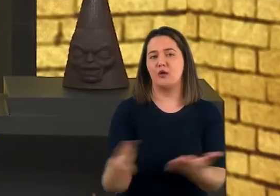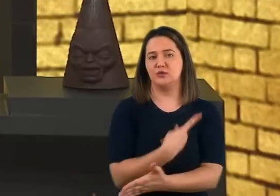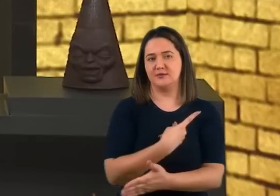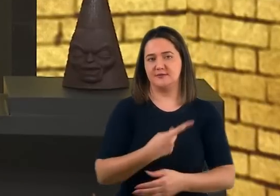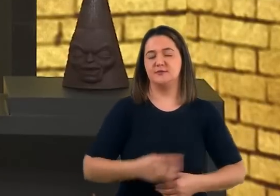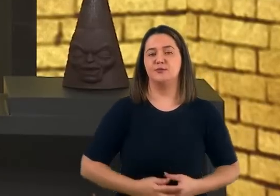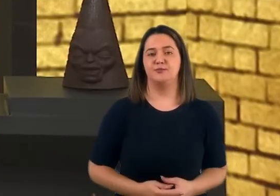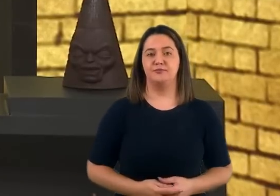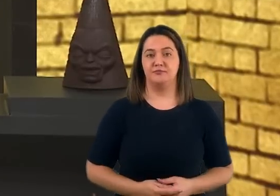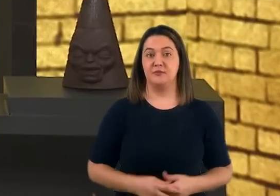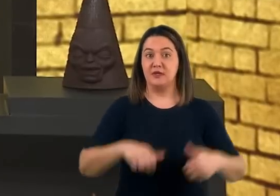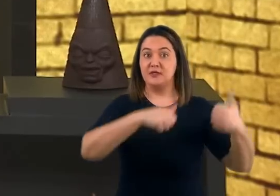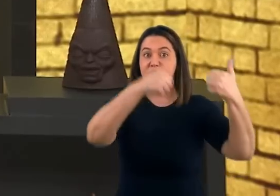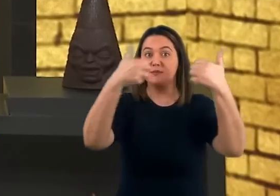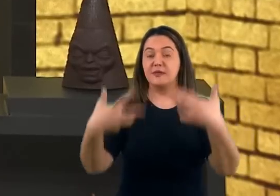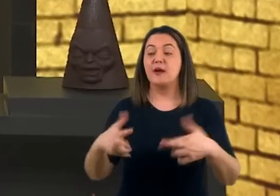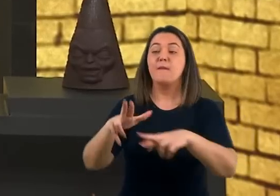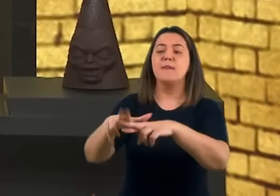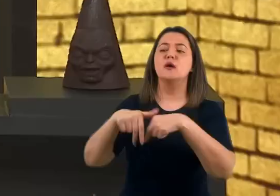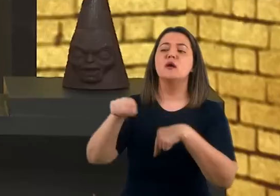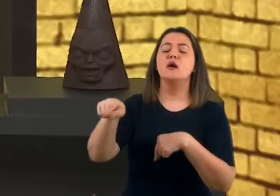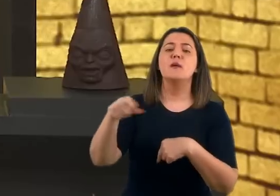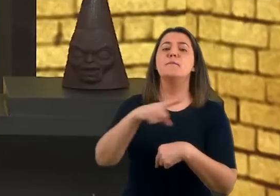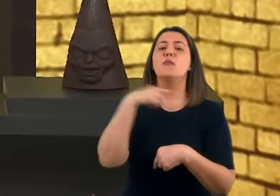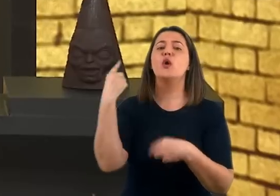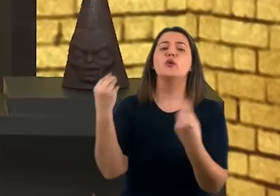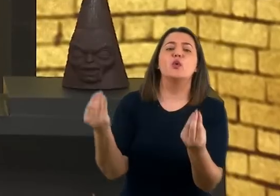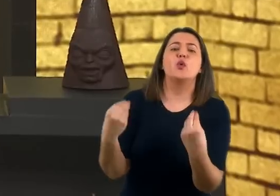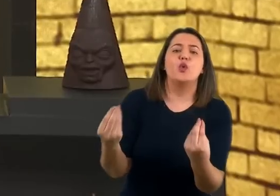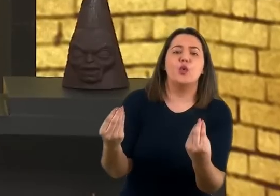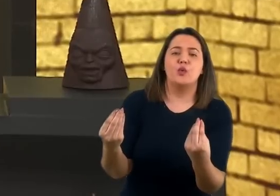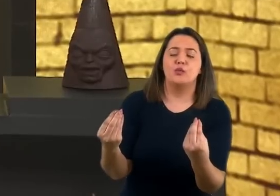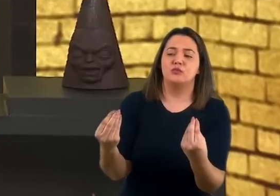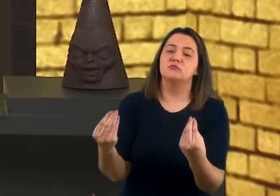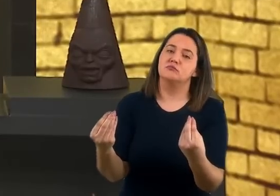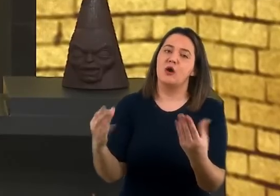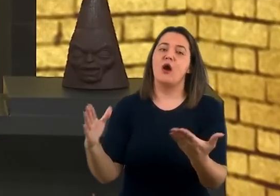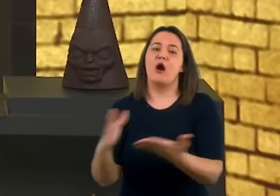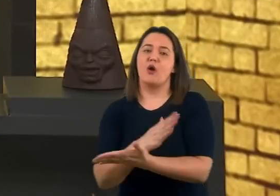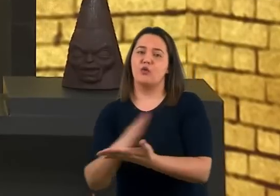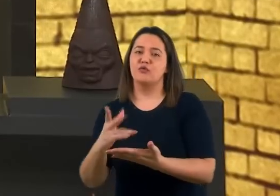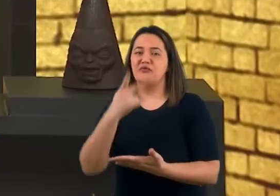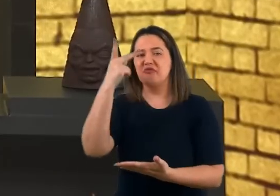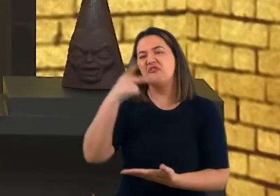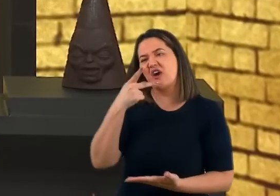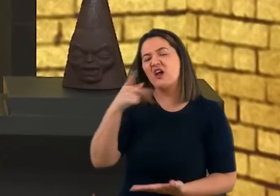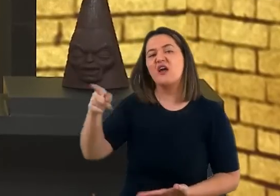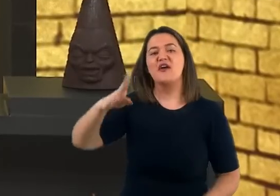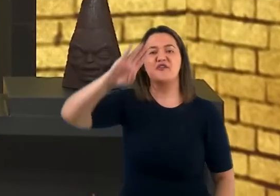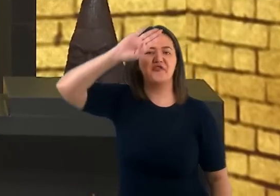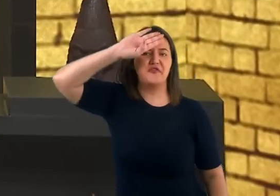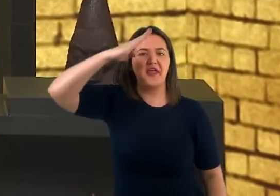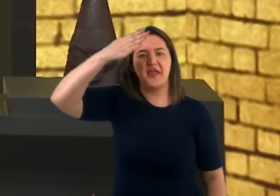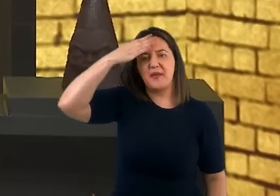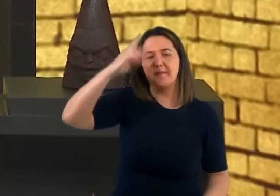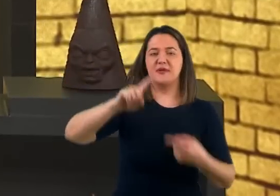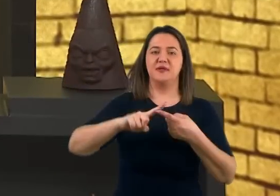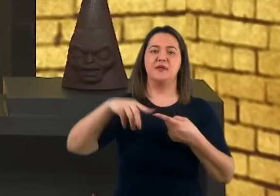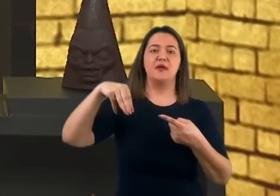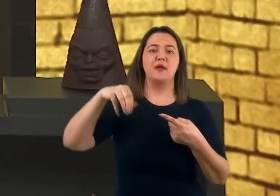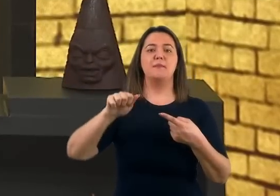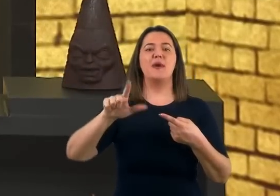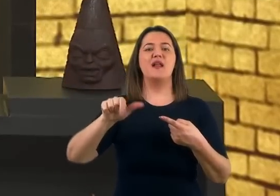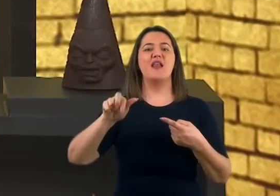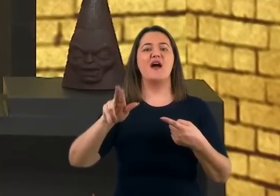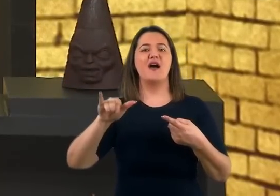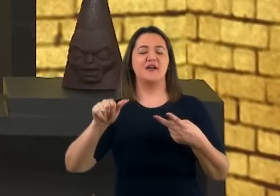Eles acabam contando que a causa da morte de Alexandre, que já foi considerada como febre tifoide, malária,